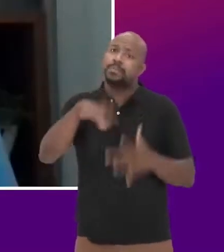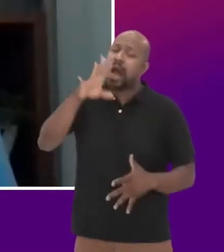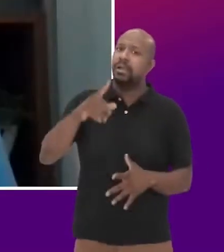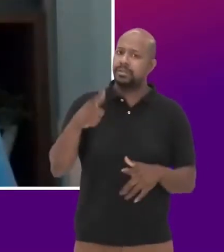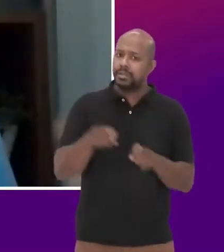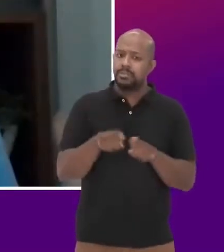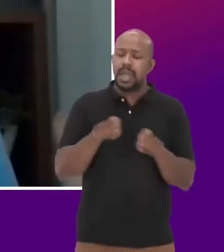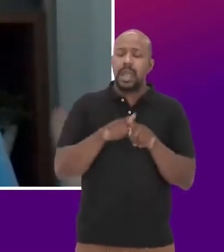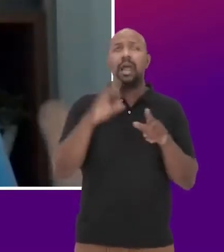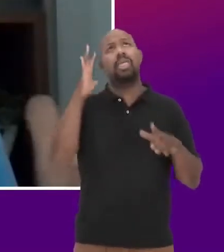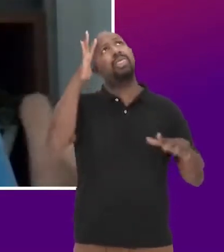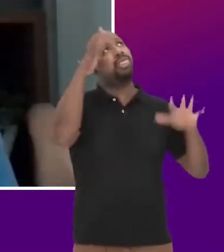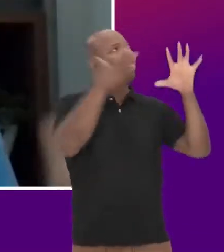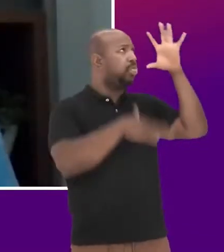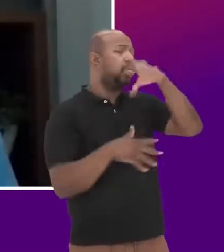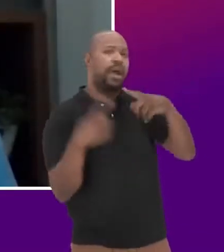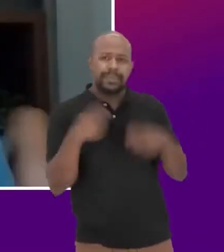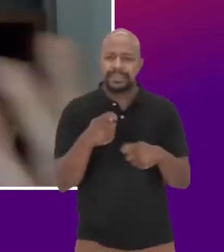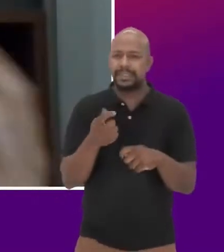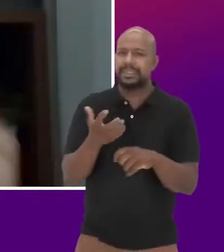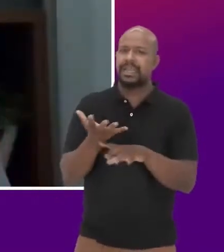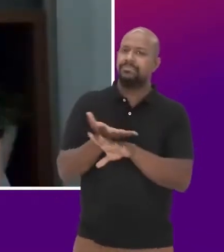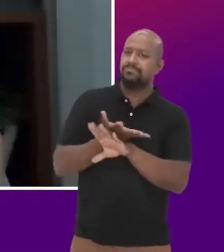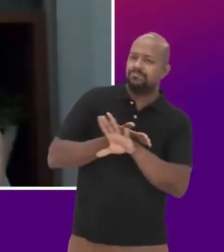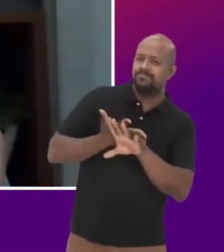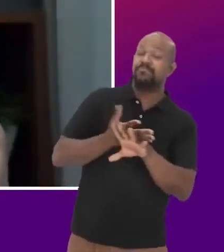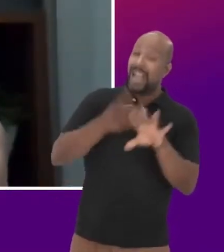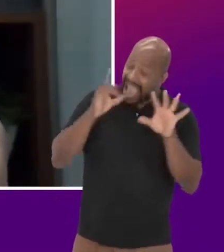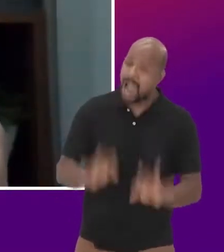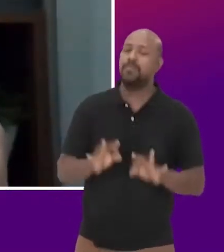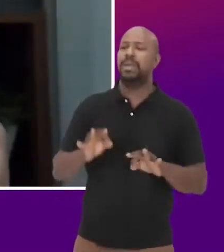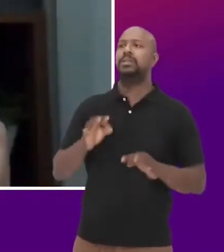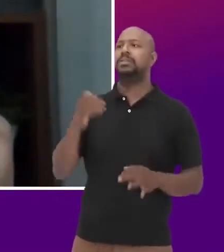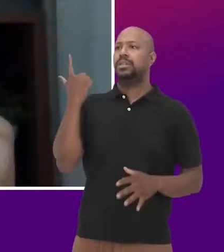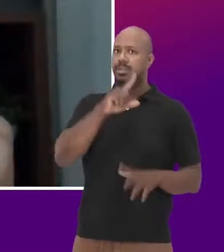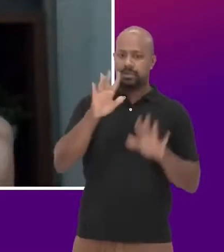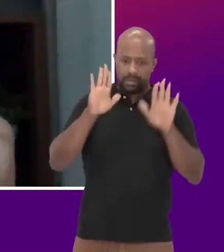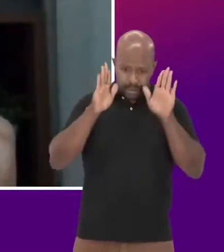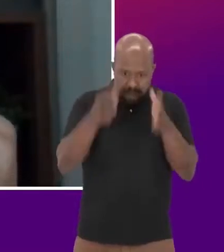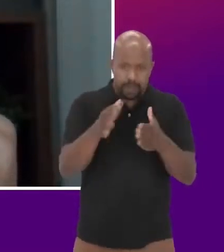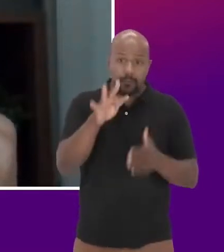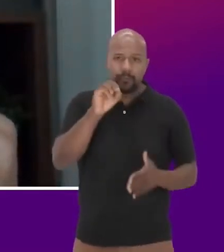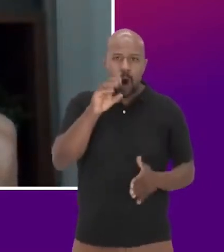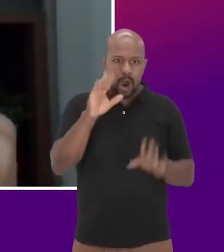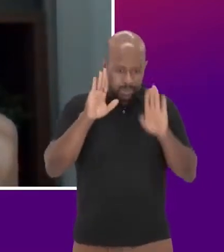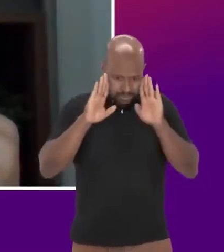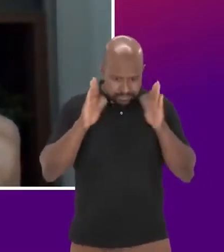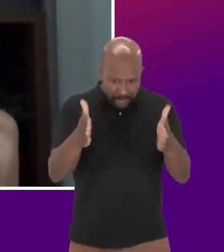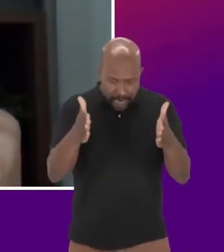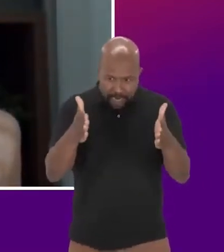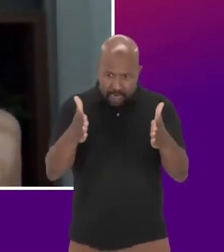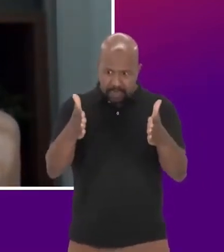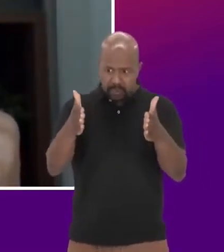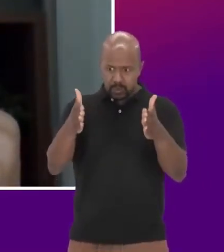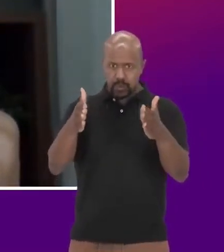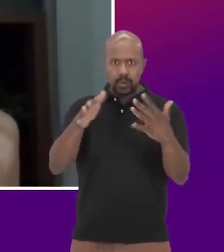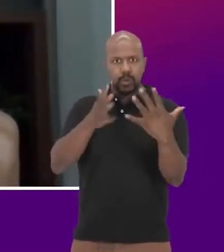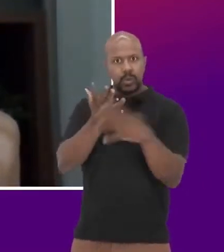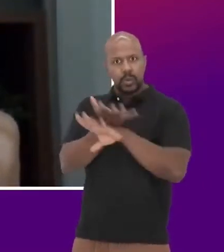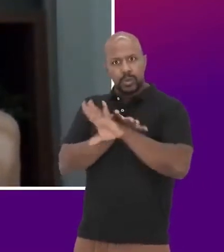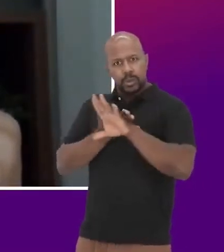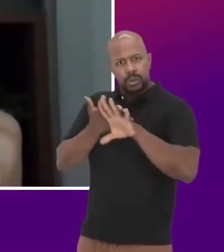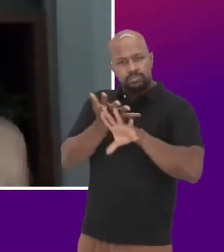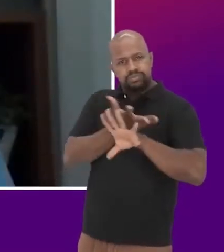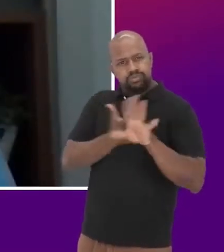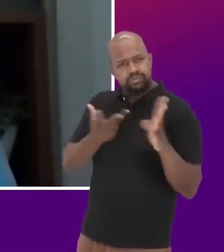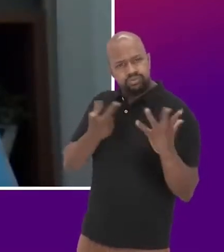mais dispersas. Então, você conseguir realmente trazer o foco da pessoa e tornar a sua mensagem